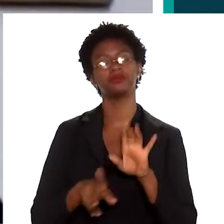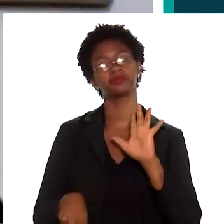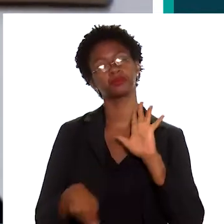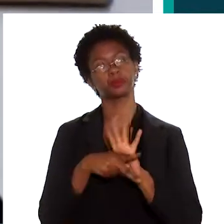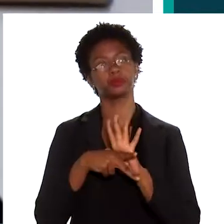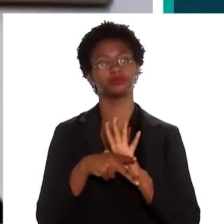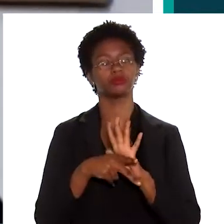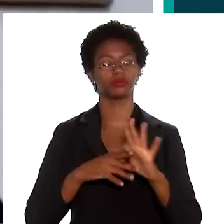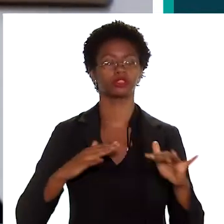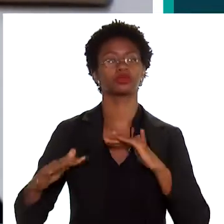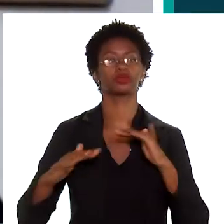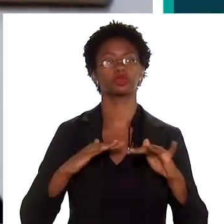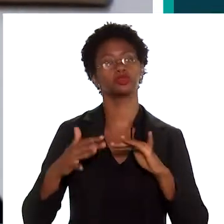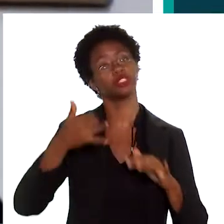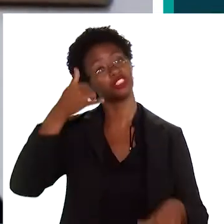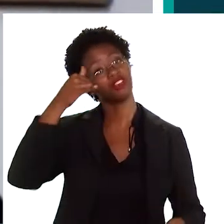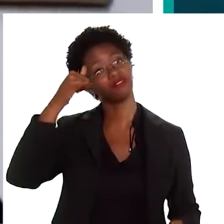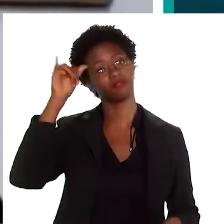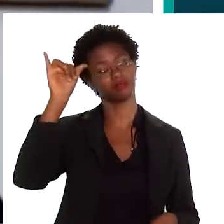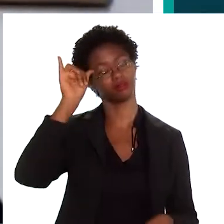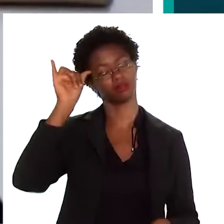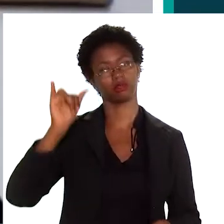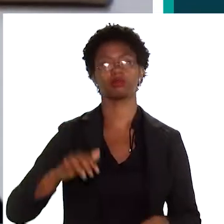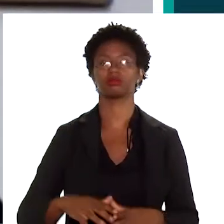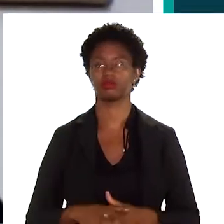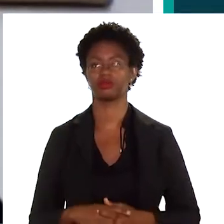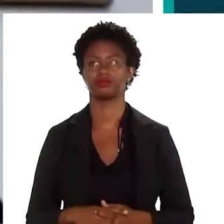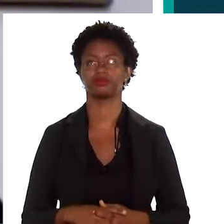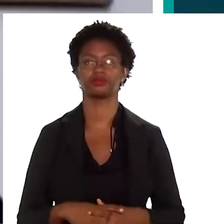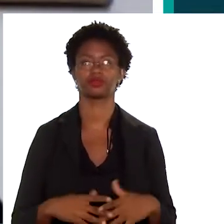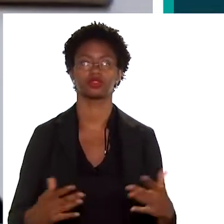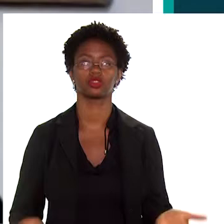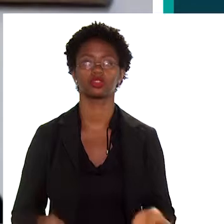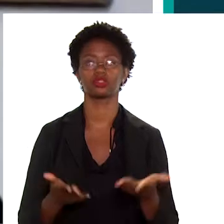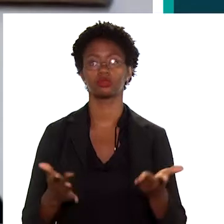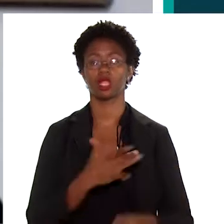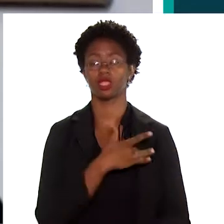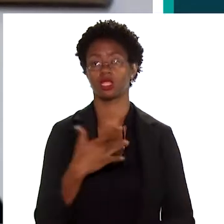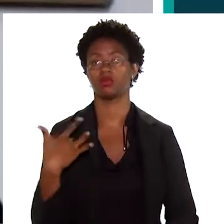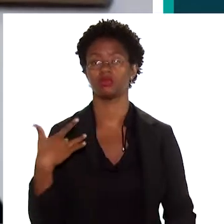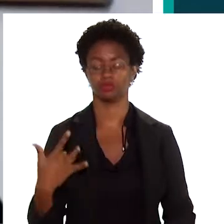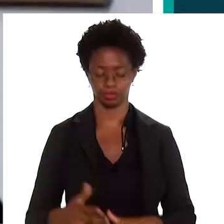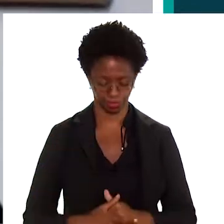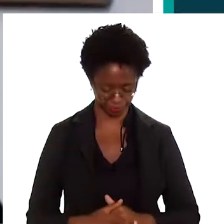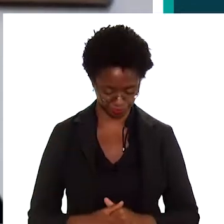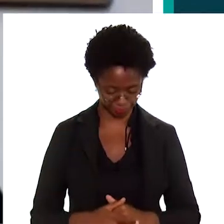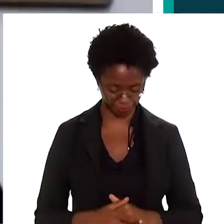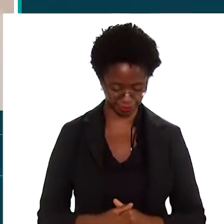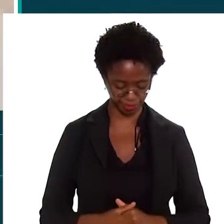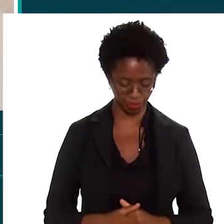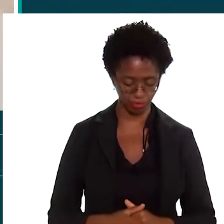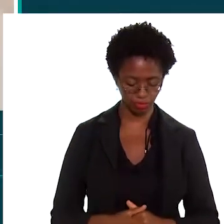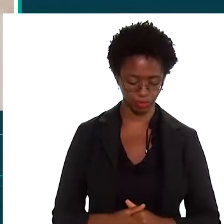parte desse movimento de prevenção, de promoção da saúde.